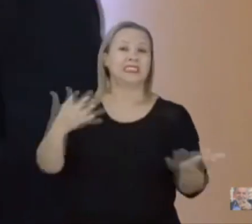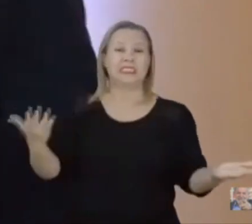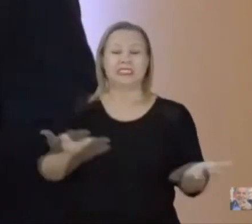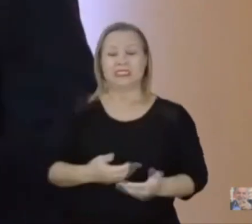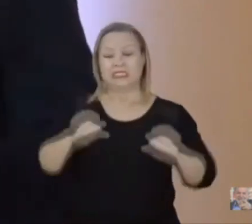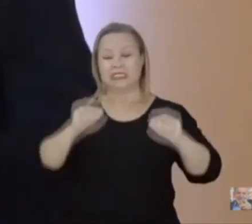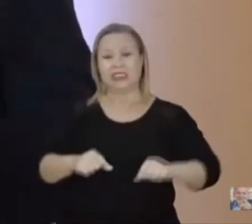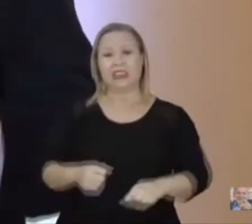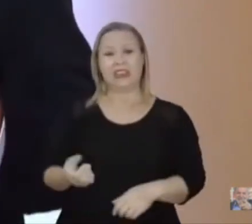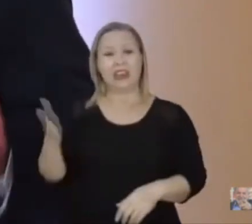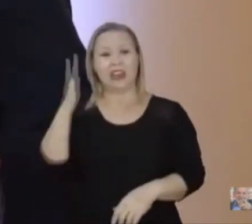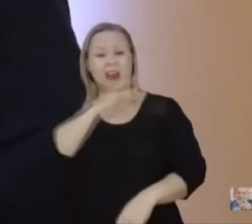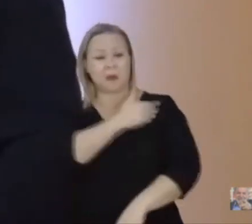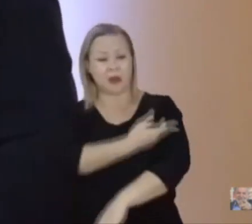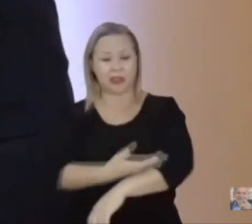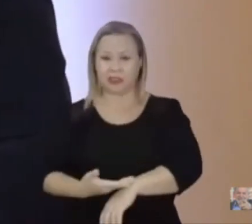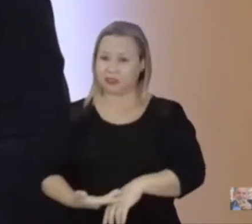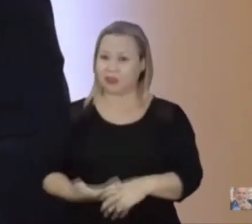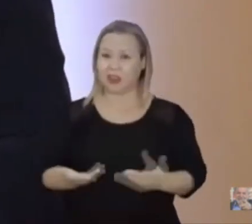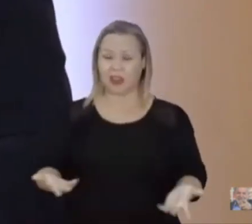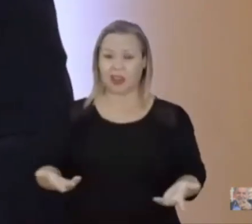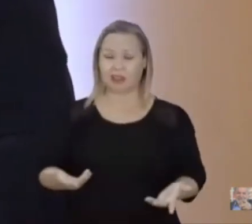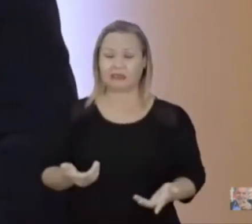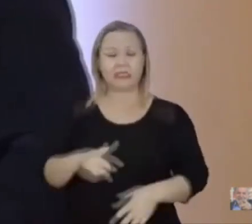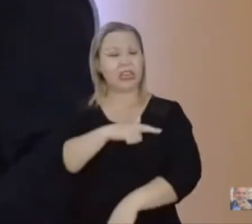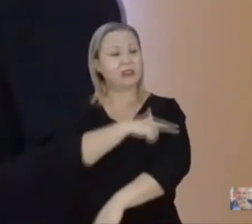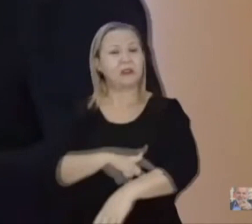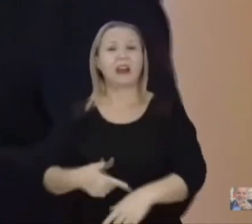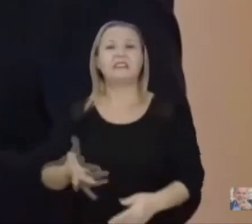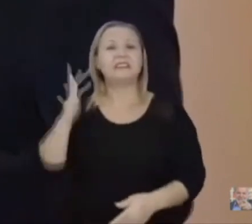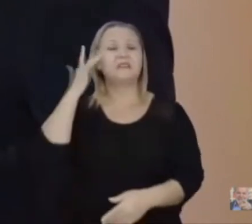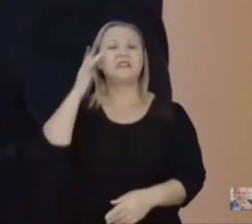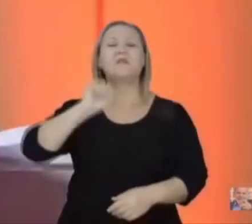Ele não tem definição, ele não sabe nem o que é comunismo. Sabe?